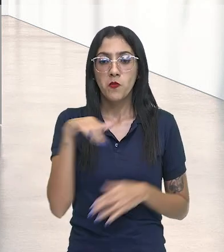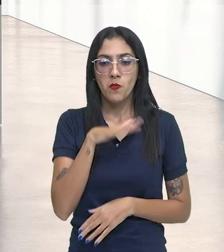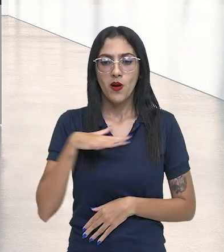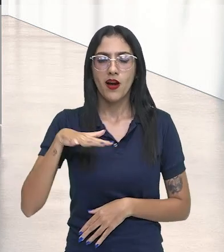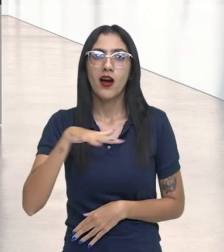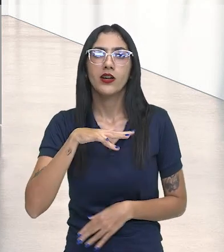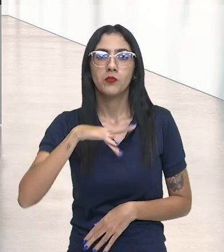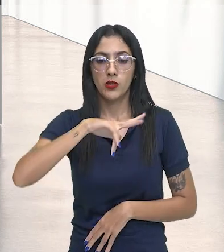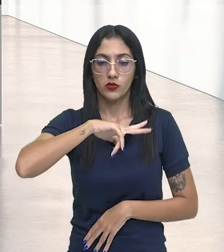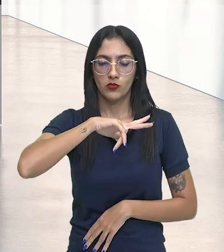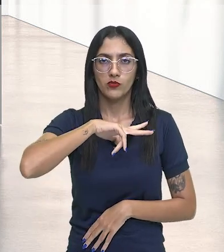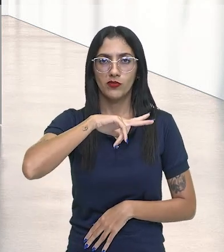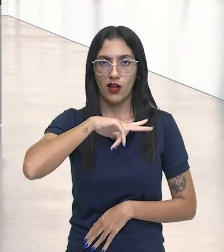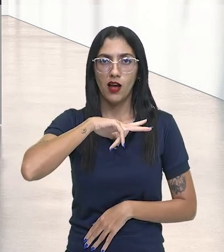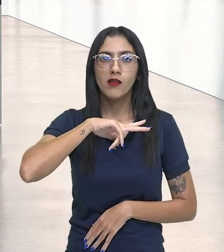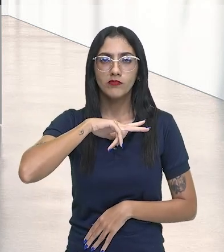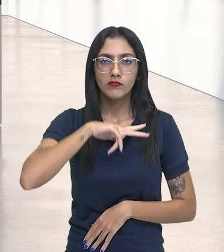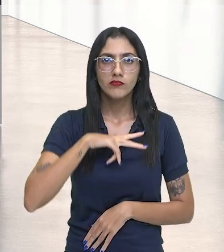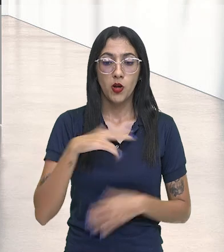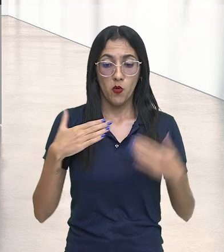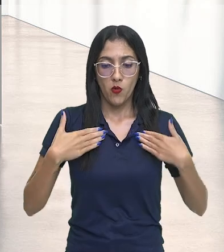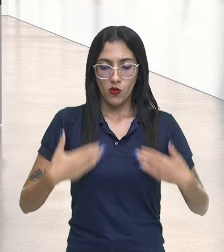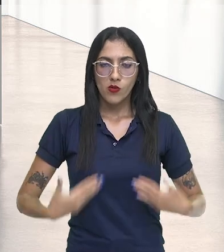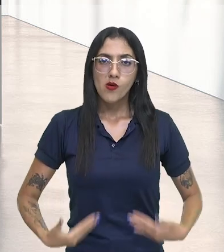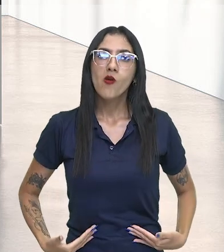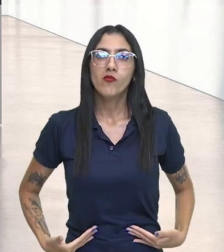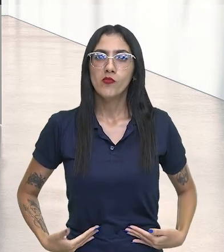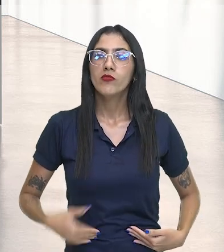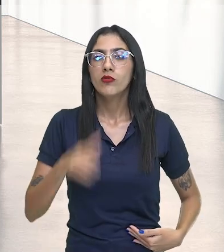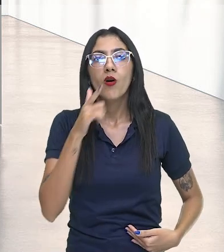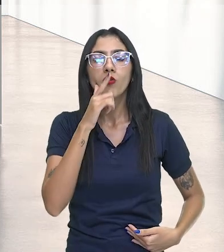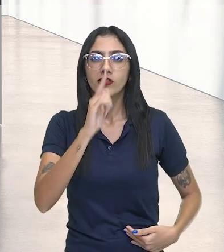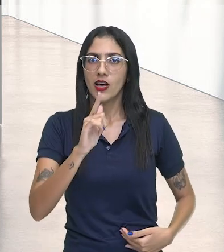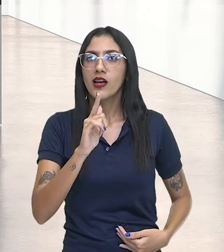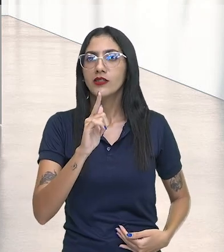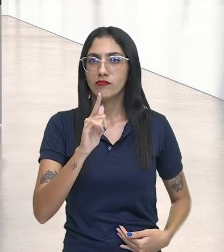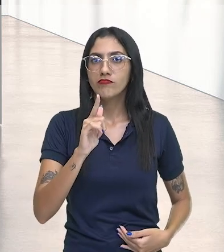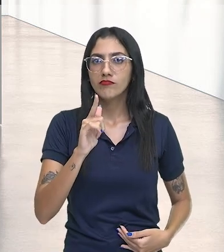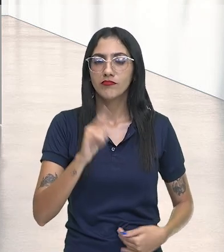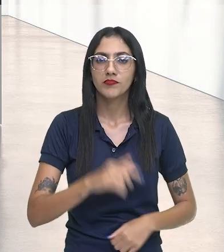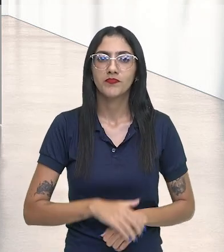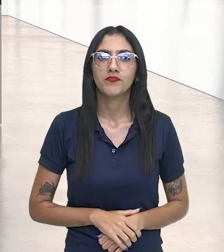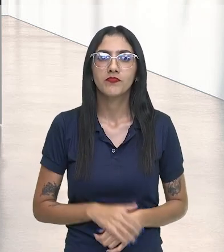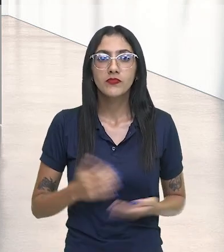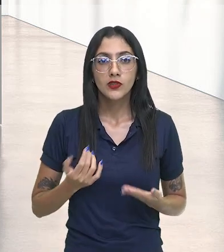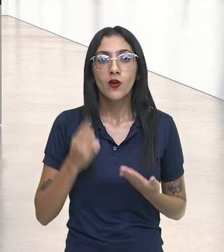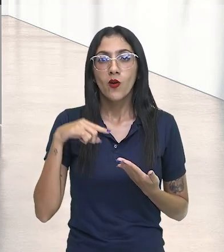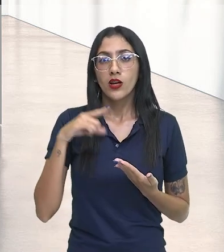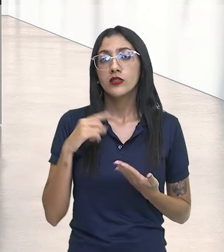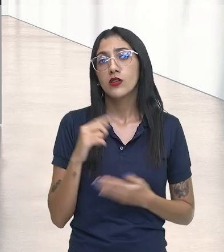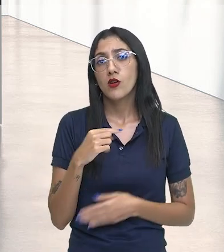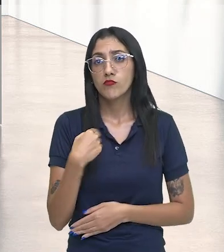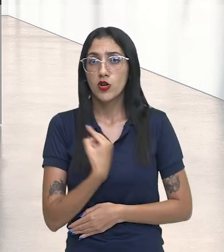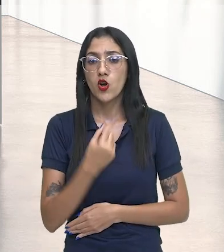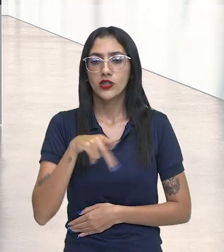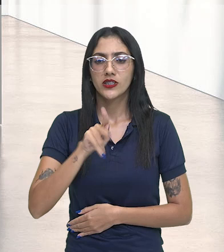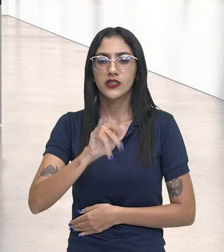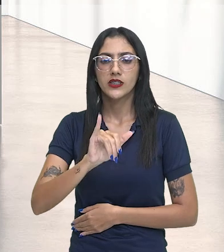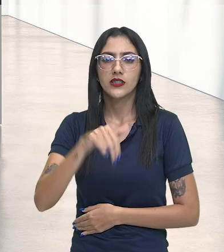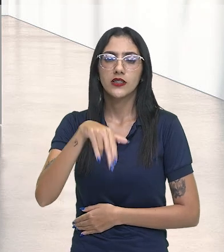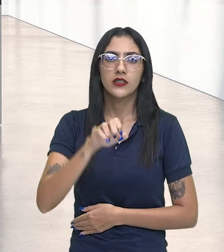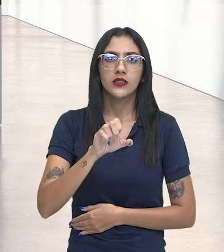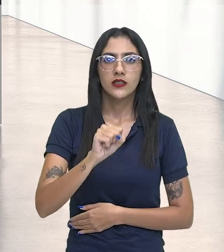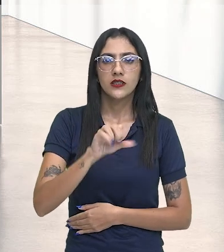espaço pessoal que o meu corpo consegue alcançar. Essa seria a nossa